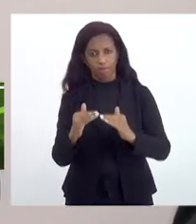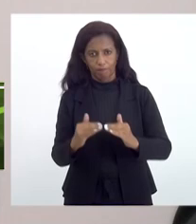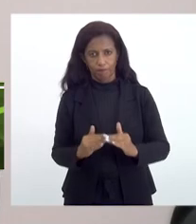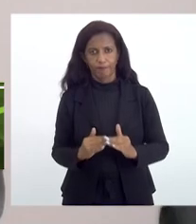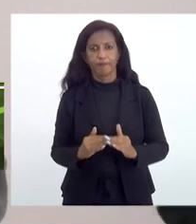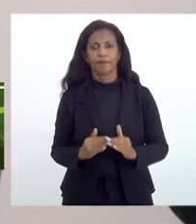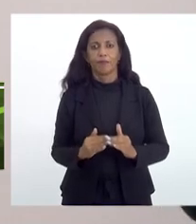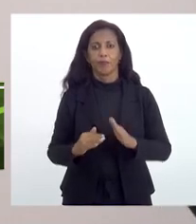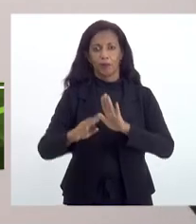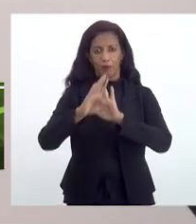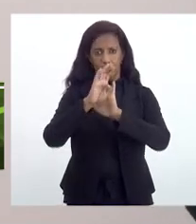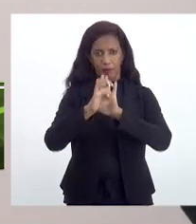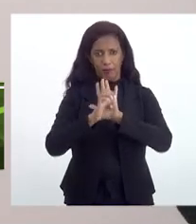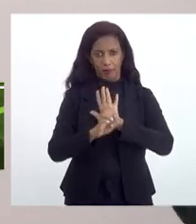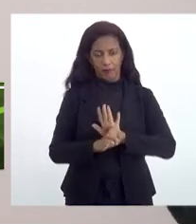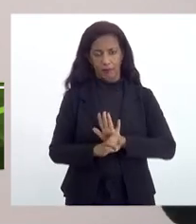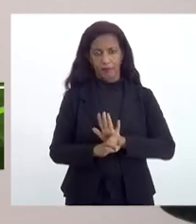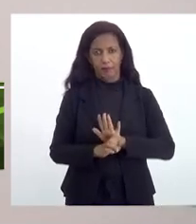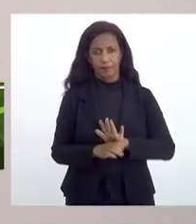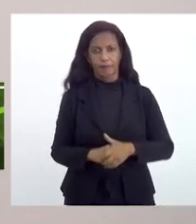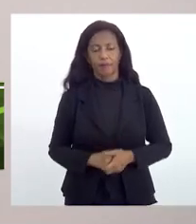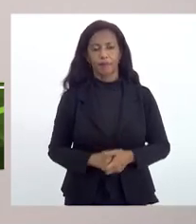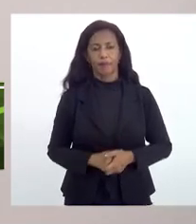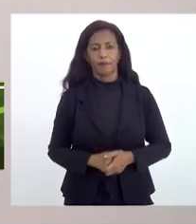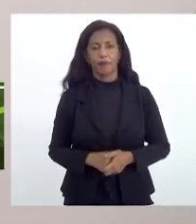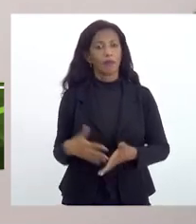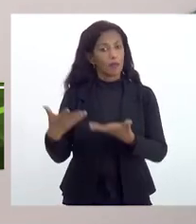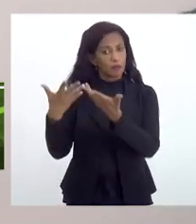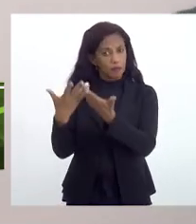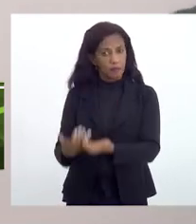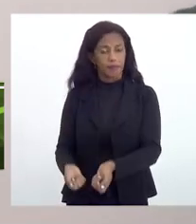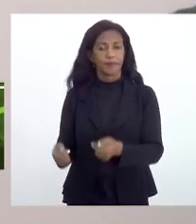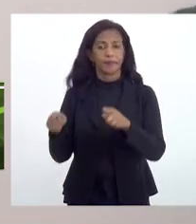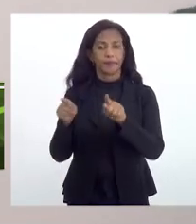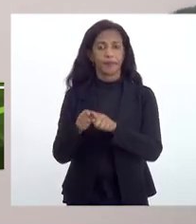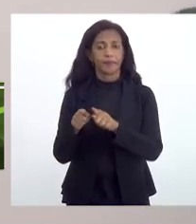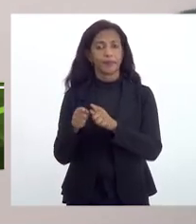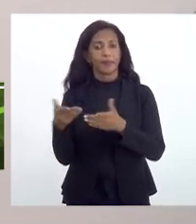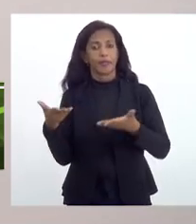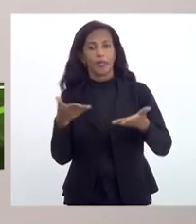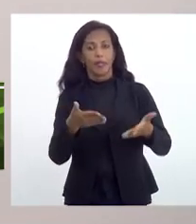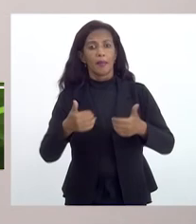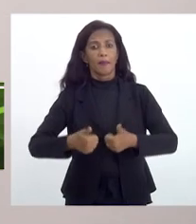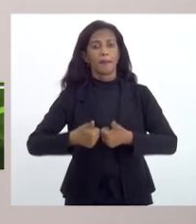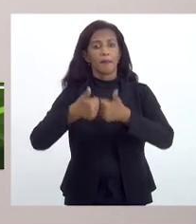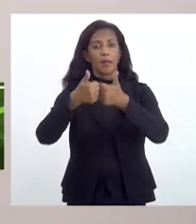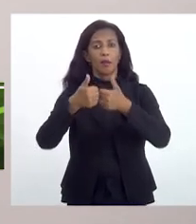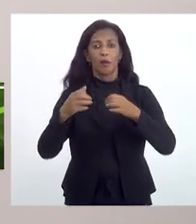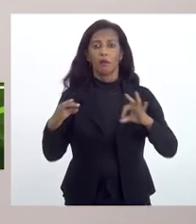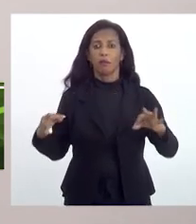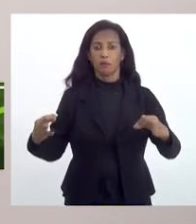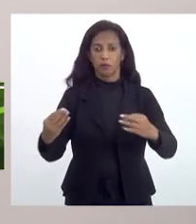emenda e consideramos que isso seria o melhor para todos nós.